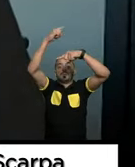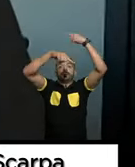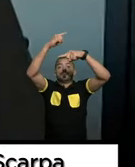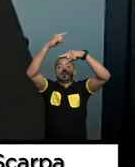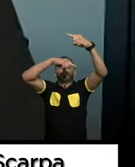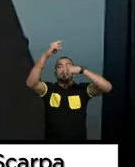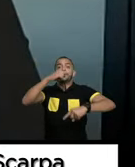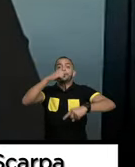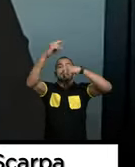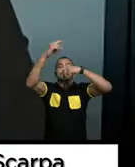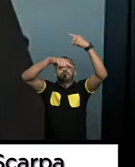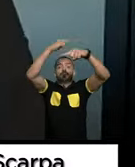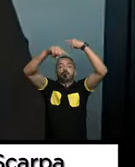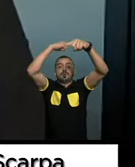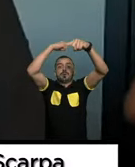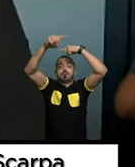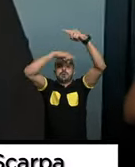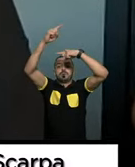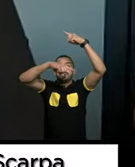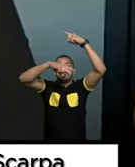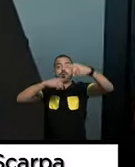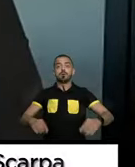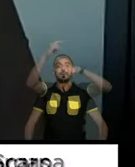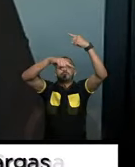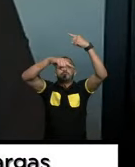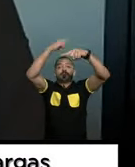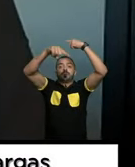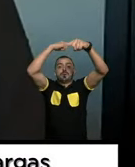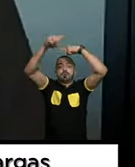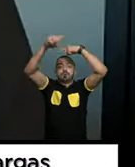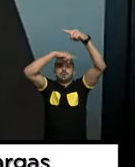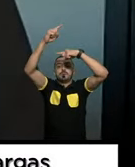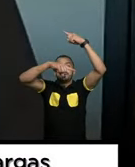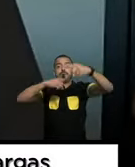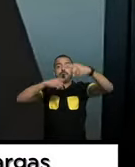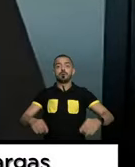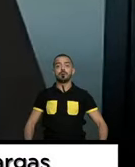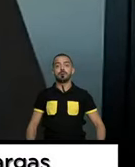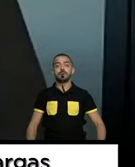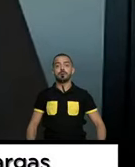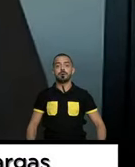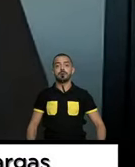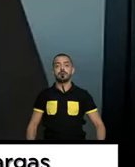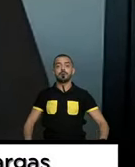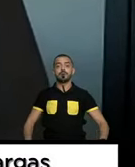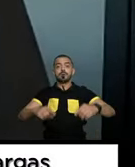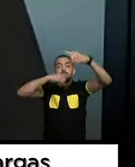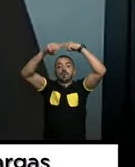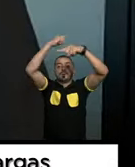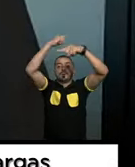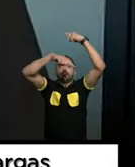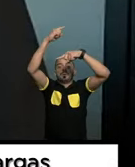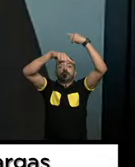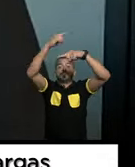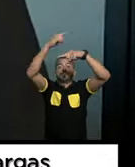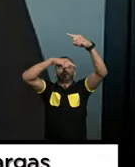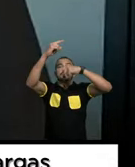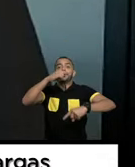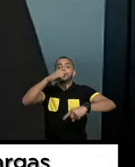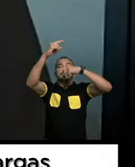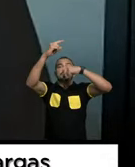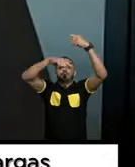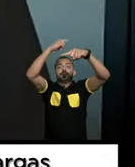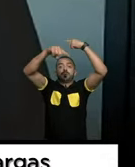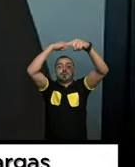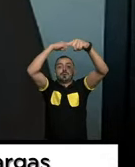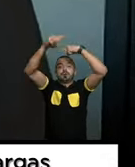com Arana devolvida para o zaro o Atlético tem a o passe no meio-campo Alan Franco abertura na meia direita